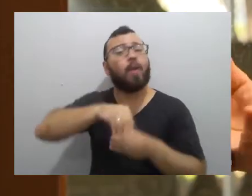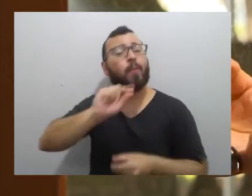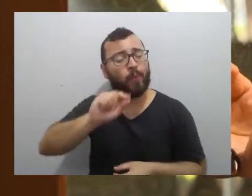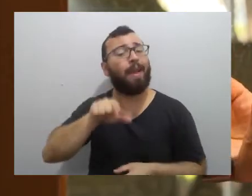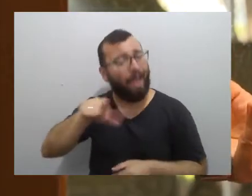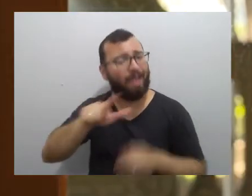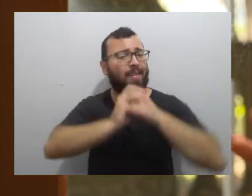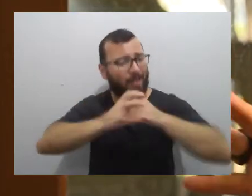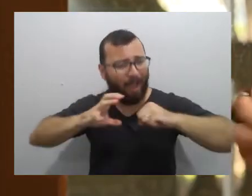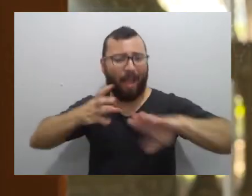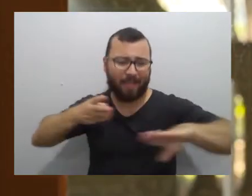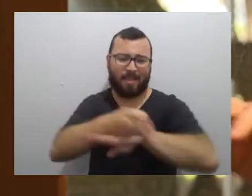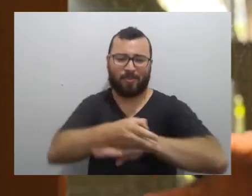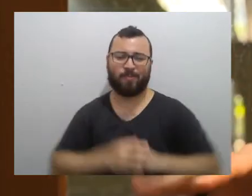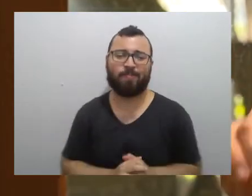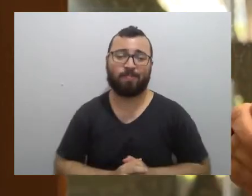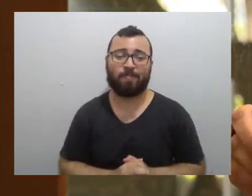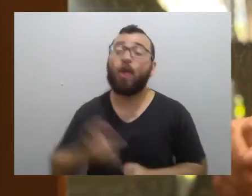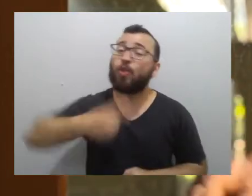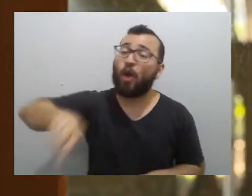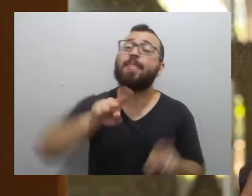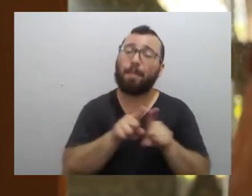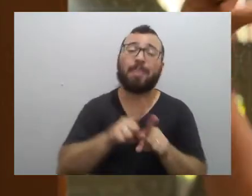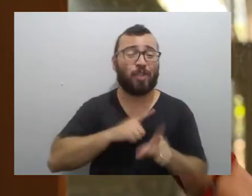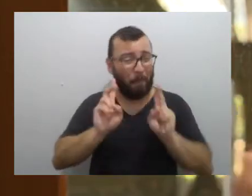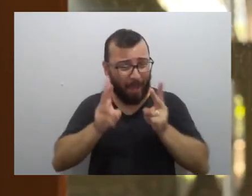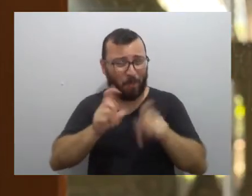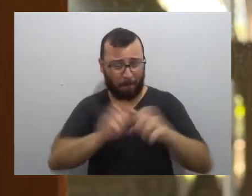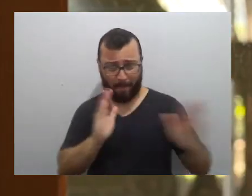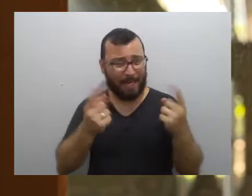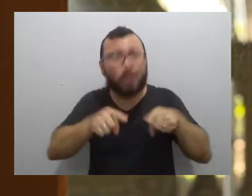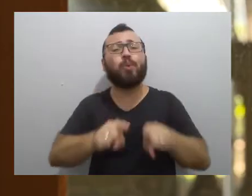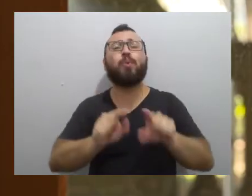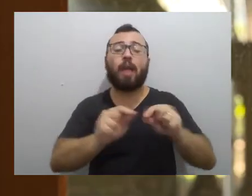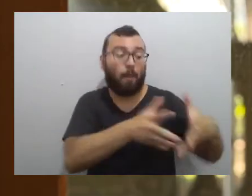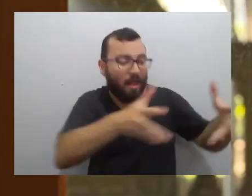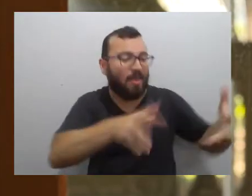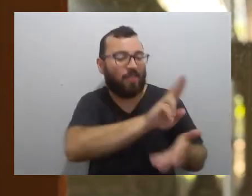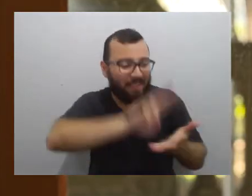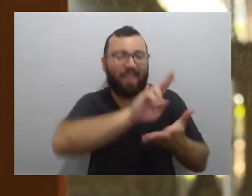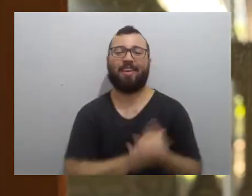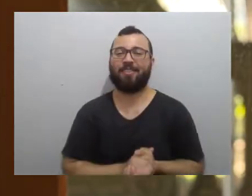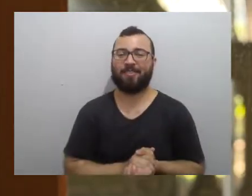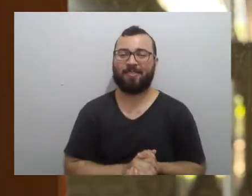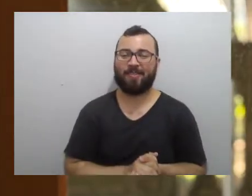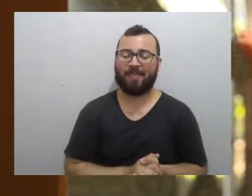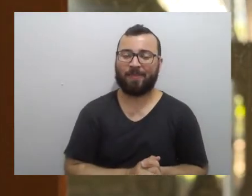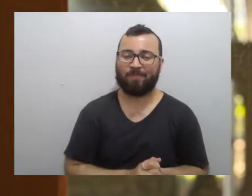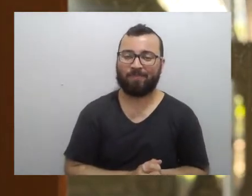do campus de Macaé, já adotando as políticas de ações afirmativas, já estando dentro de todo um processo que